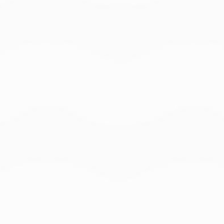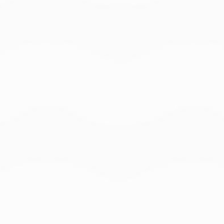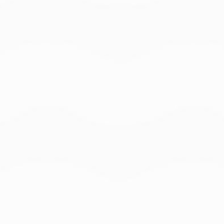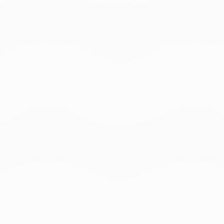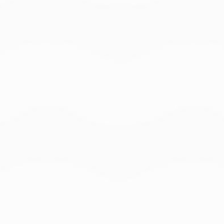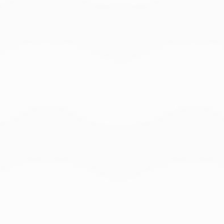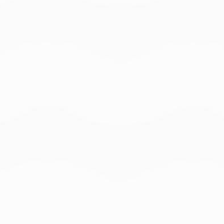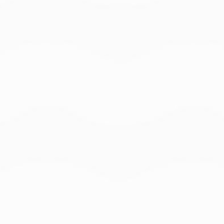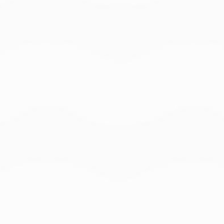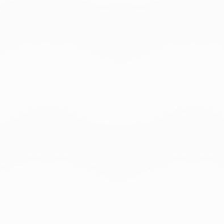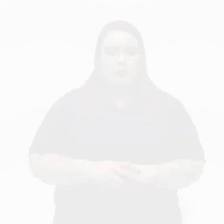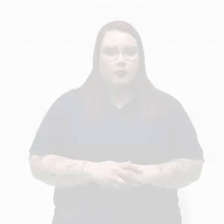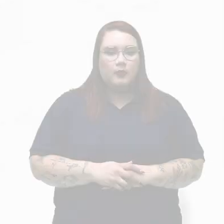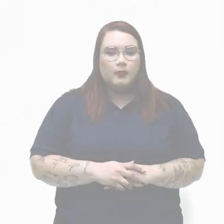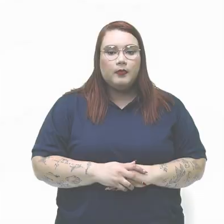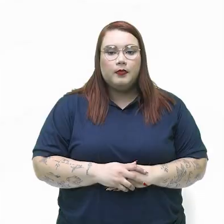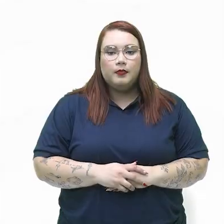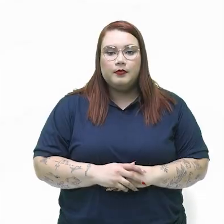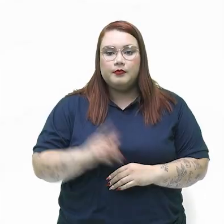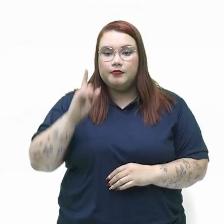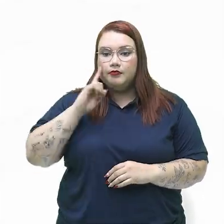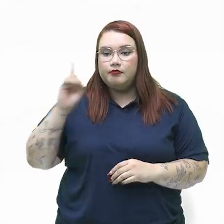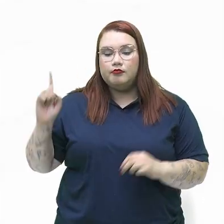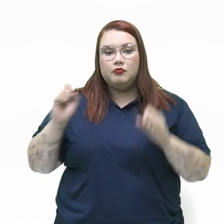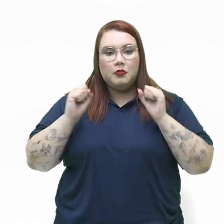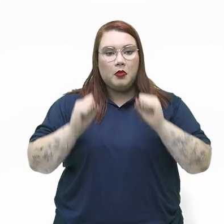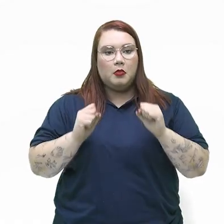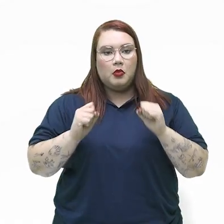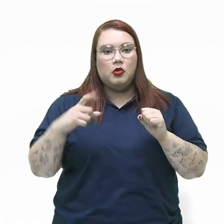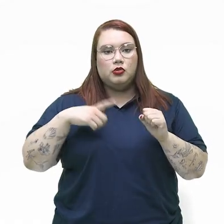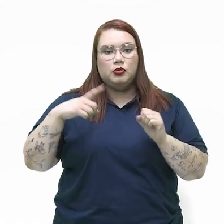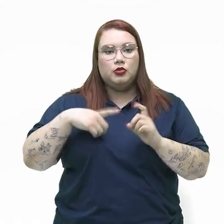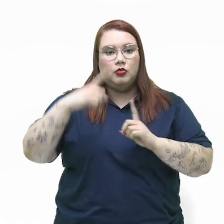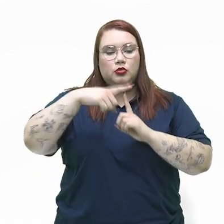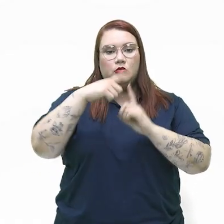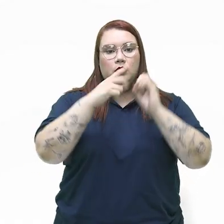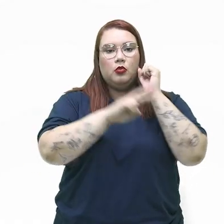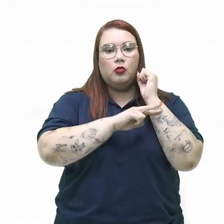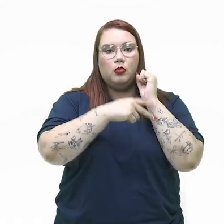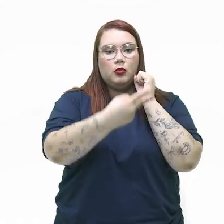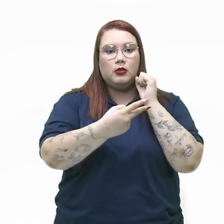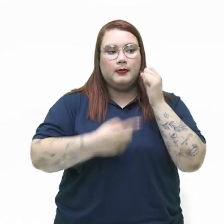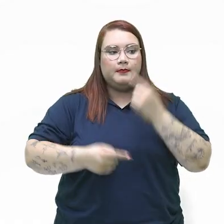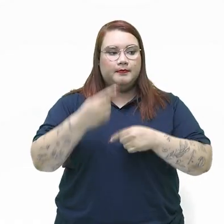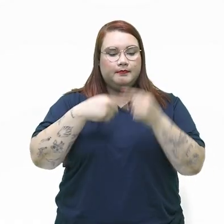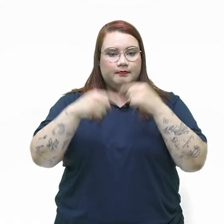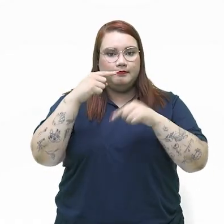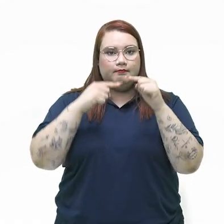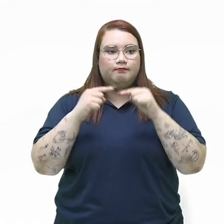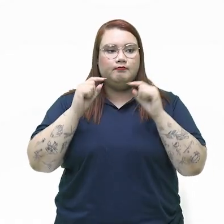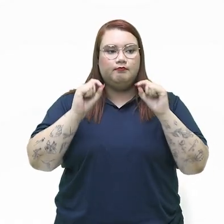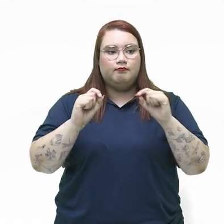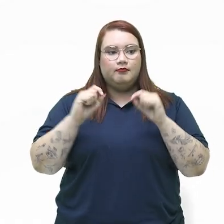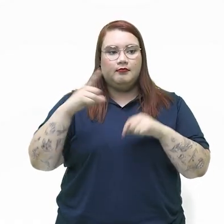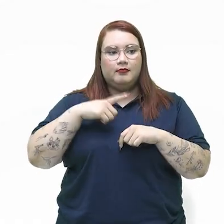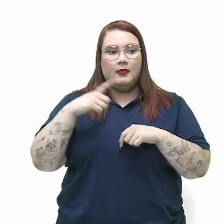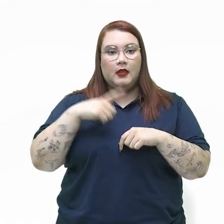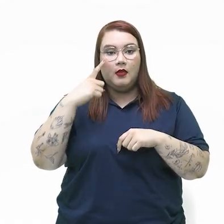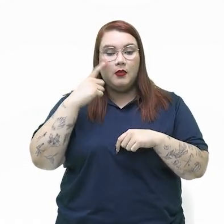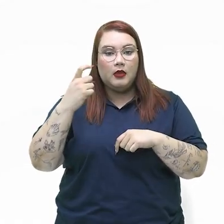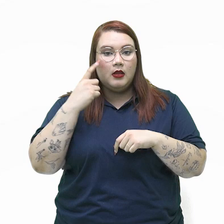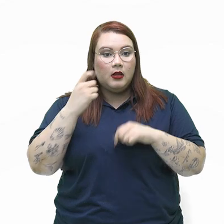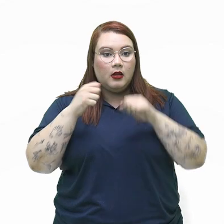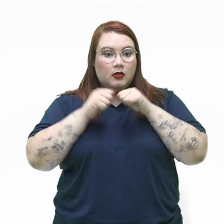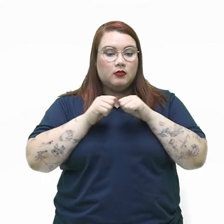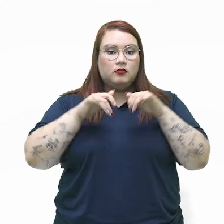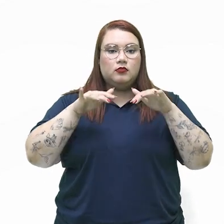ter interesses reprodutivos opostos, né, no conflito sexual. Né? Um é disseminar a espécie, e a